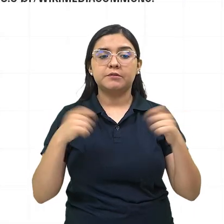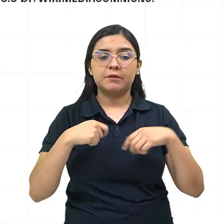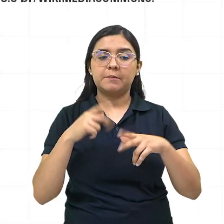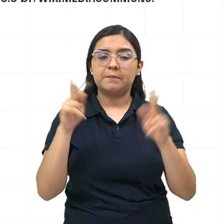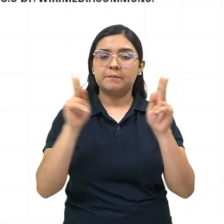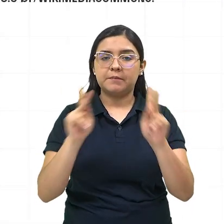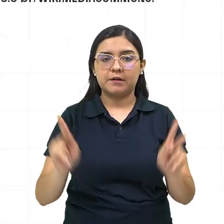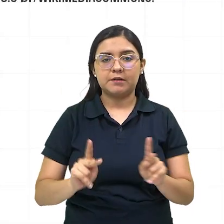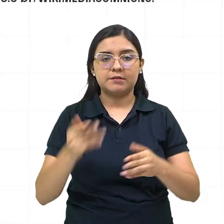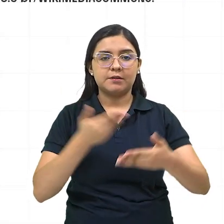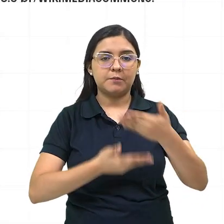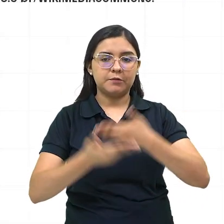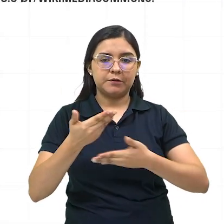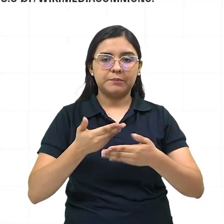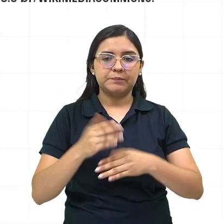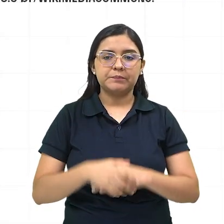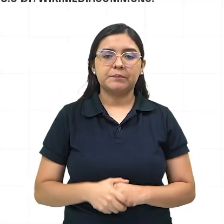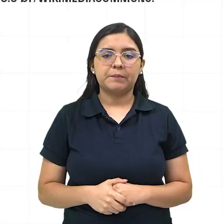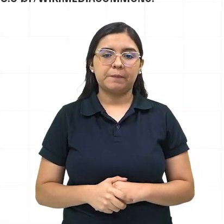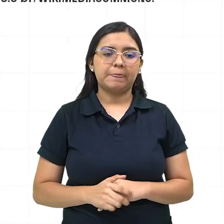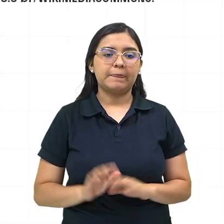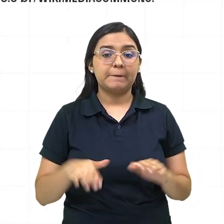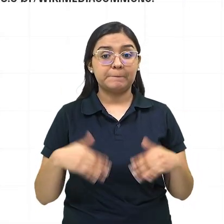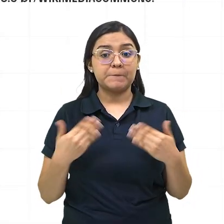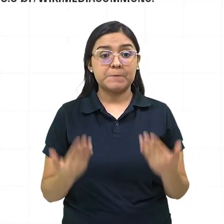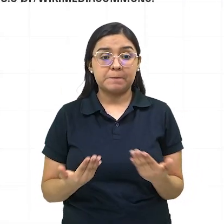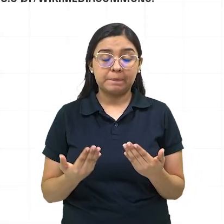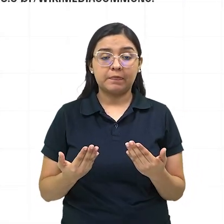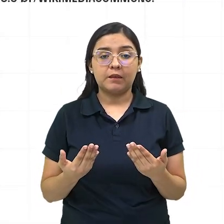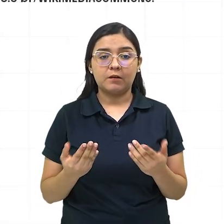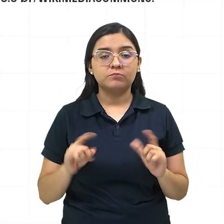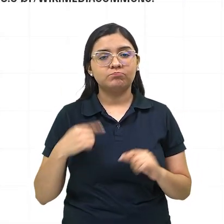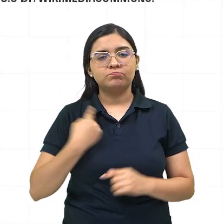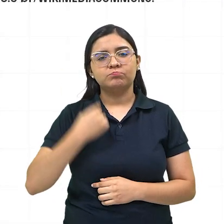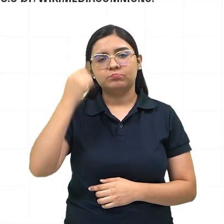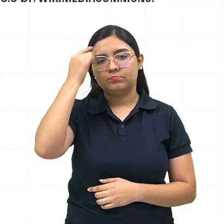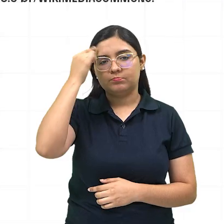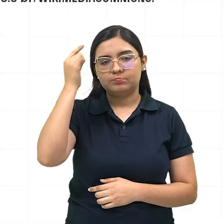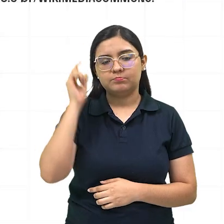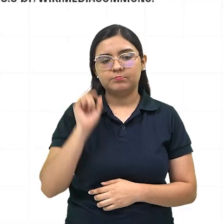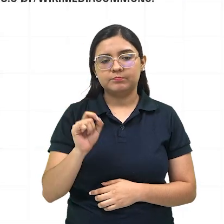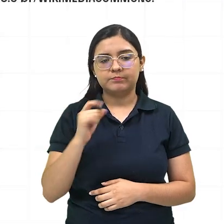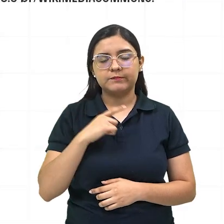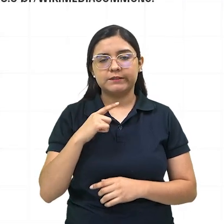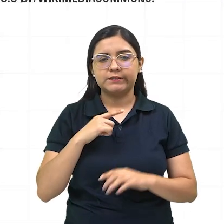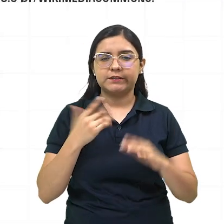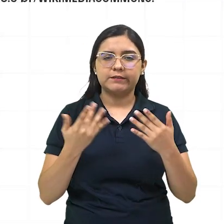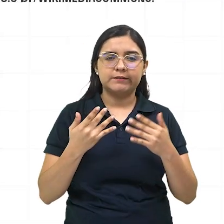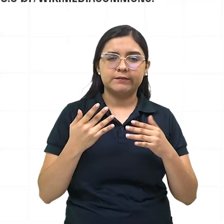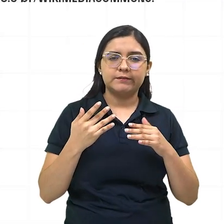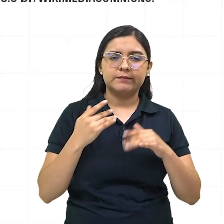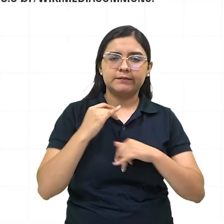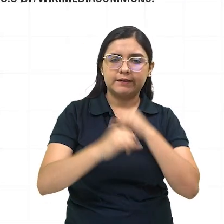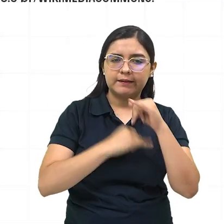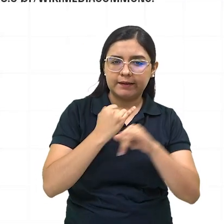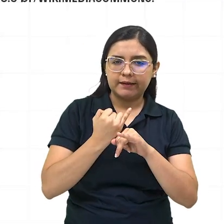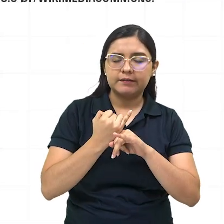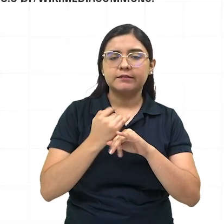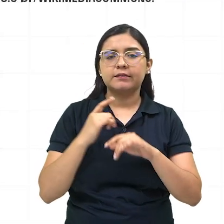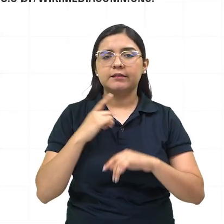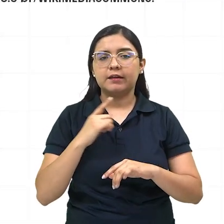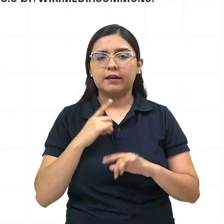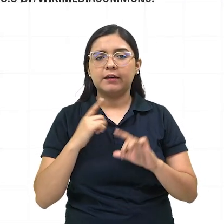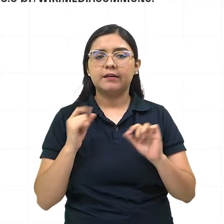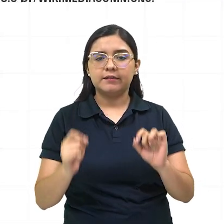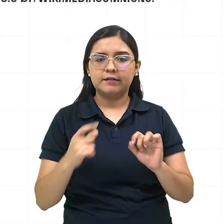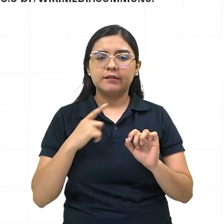a harmonia entre as crenças. E aqui nós pensamos que essa mídia, ela também tem um